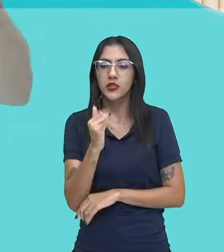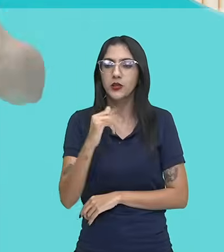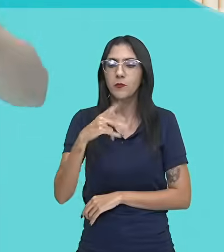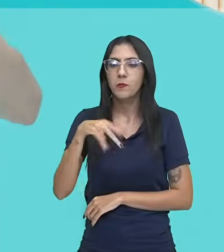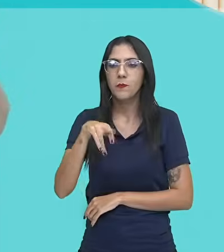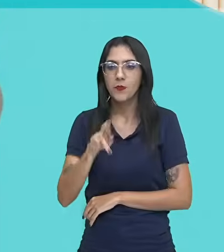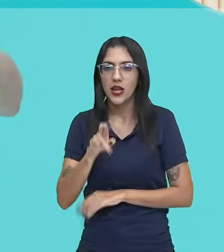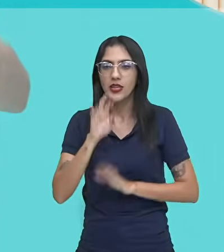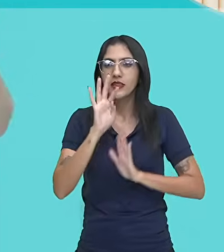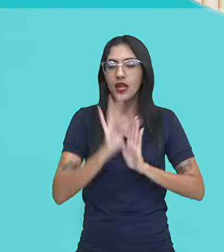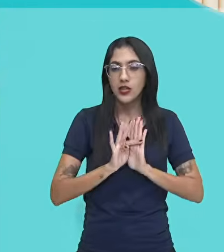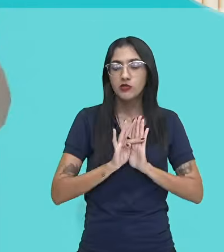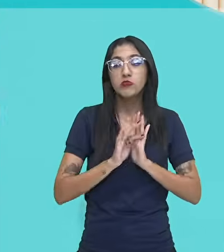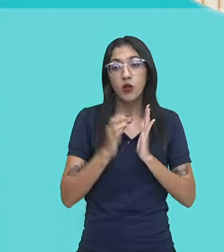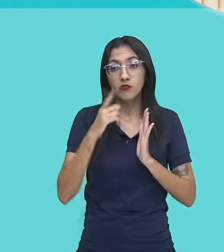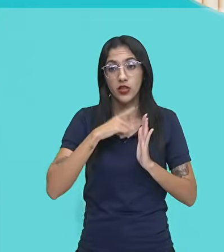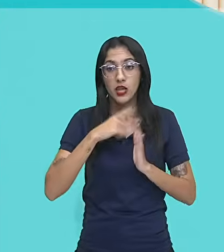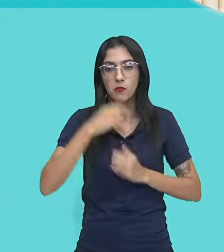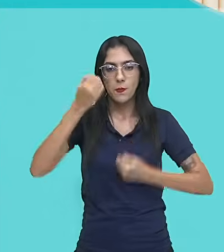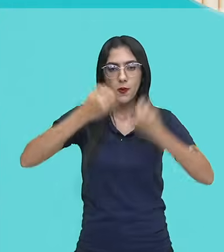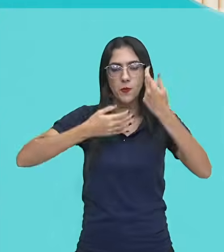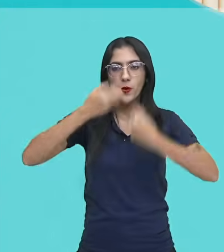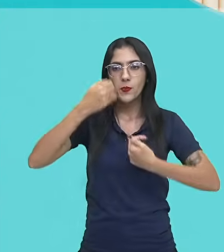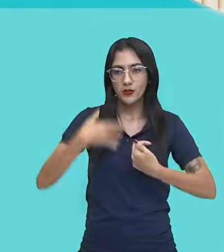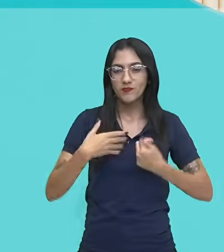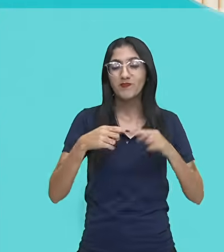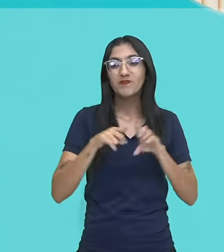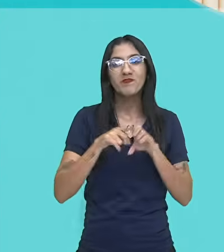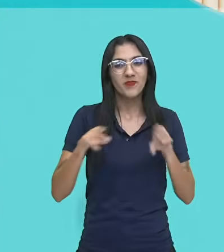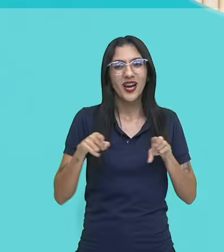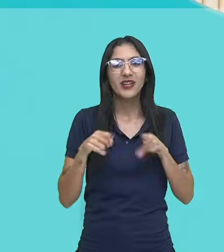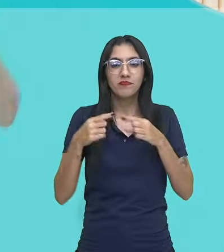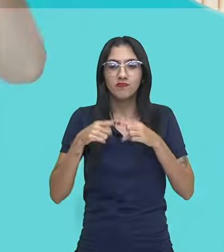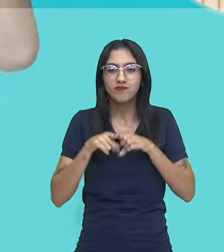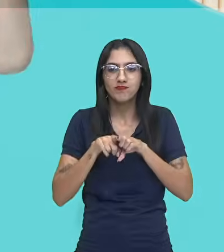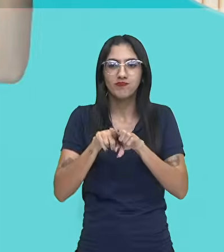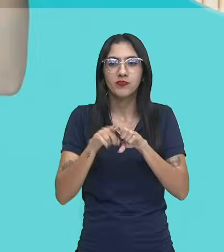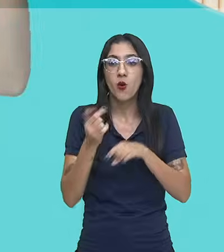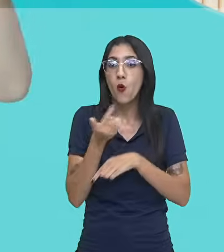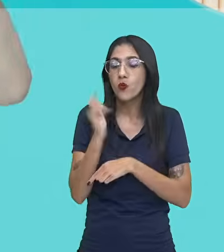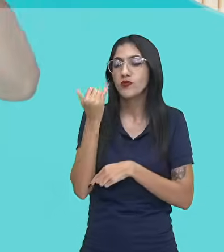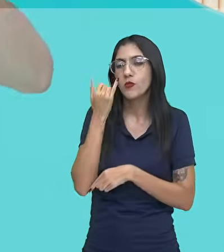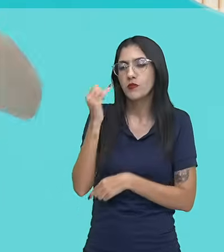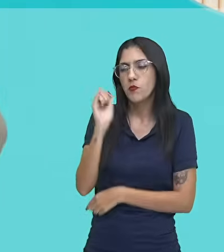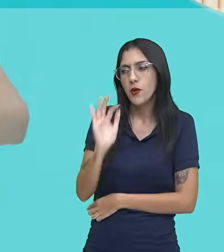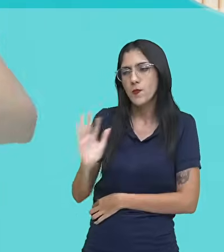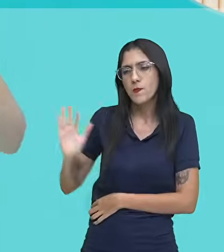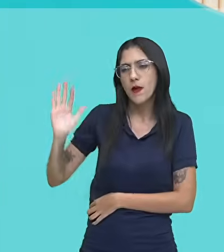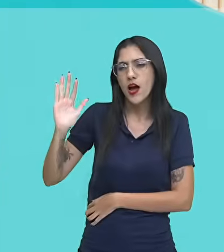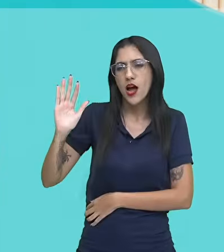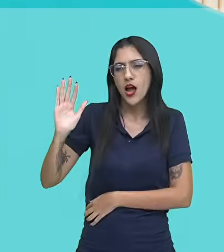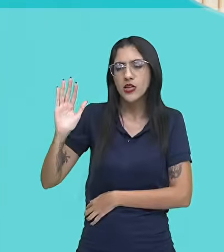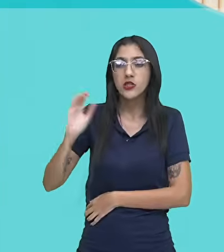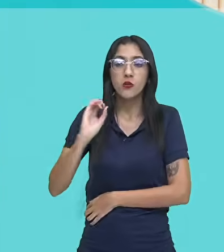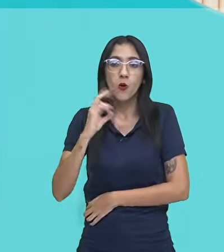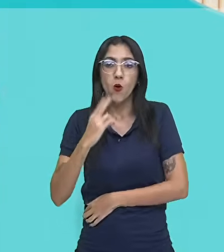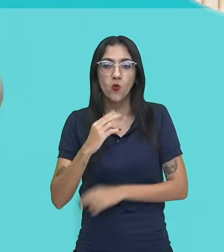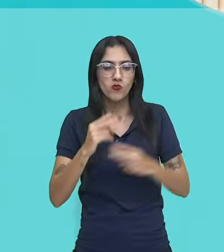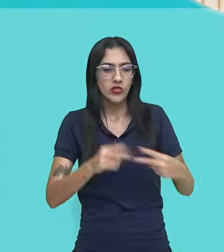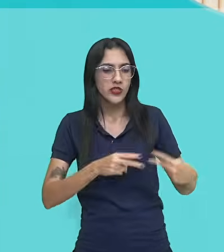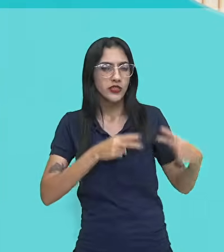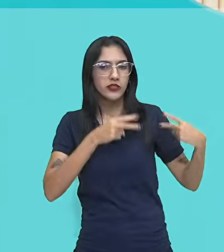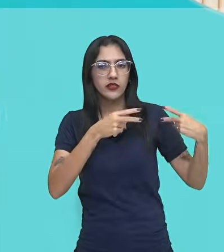porque o texto está acontecendo ali, ela está falando, mas ao mesmo tempo está aparecendo uma imagem, está aparecendo um link,